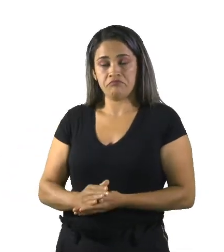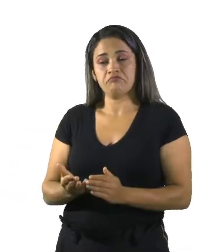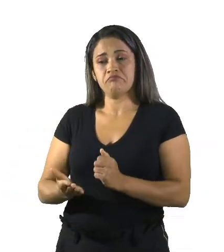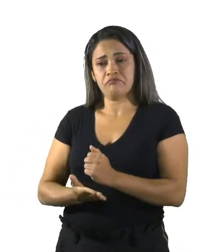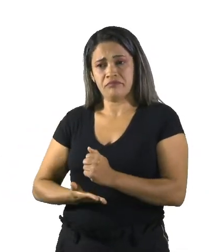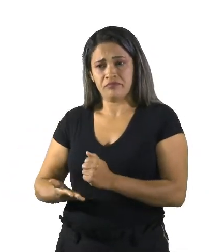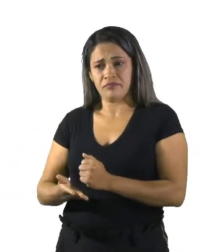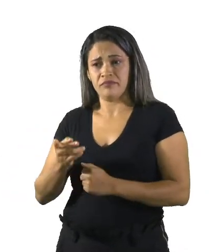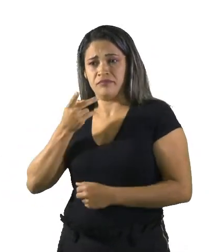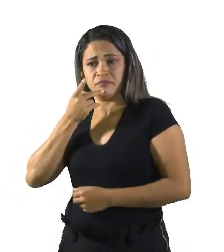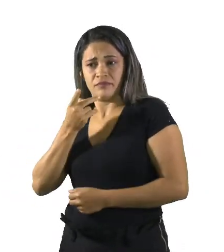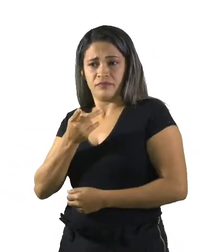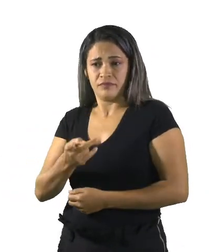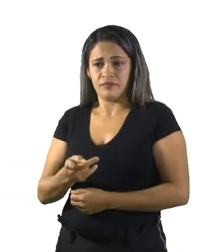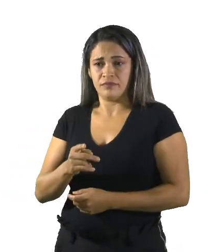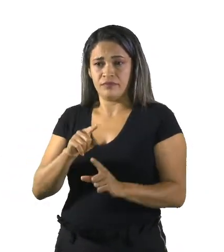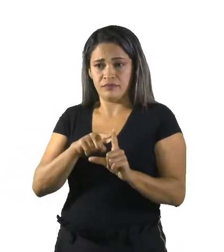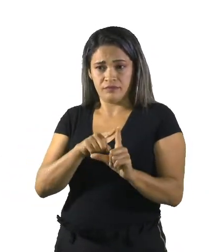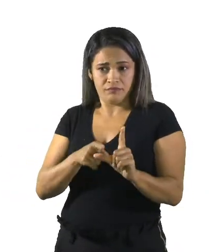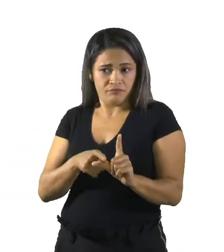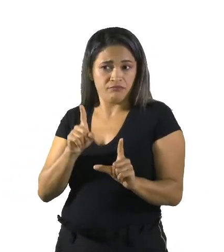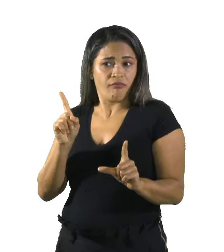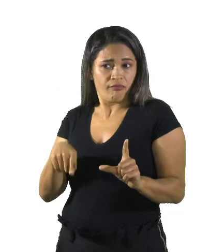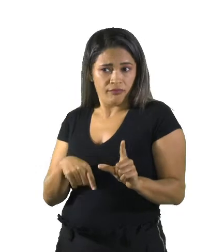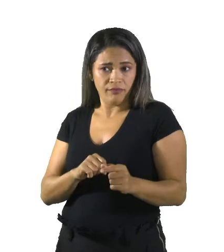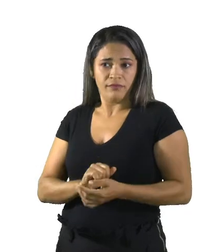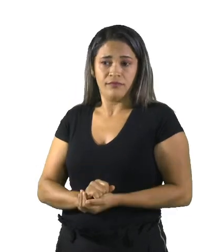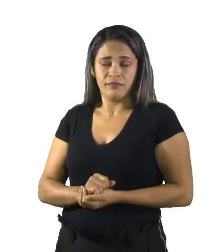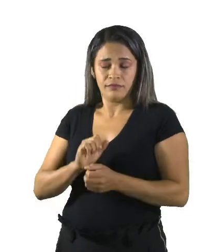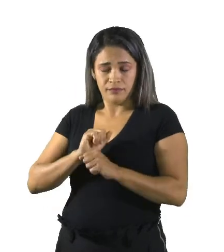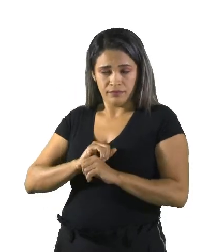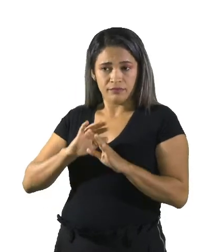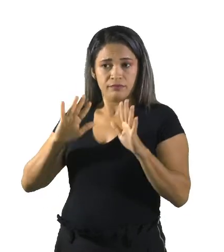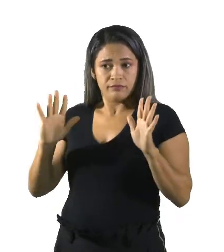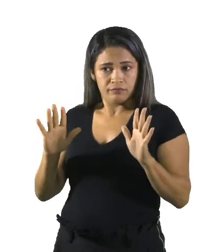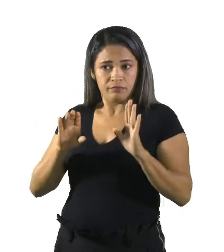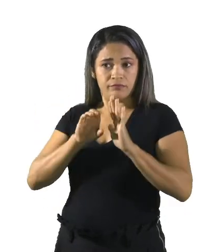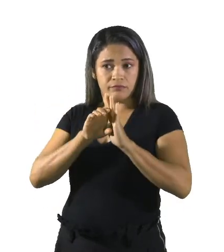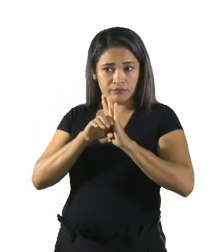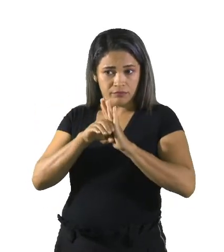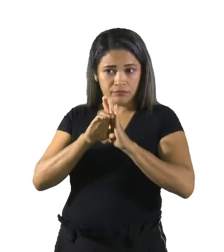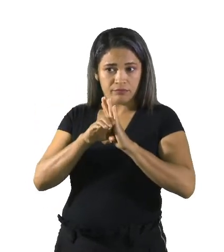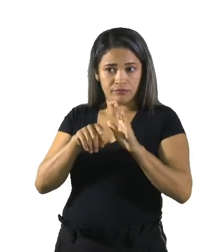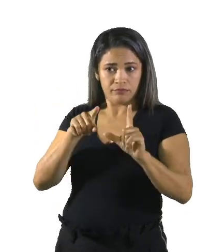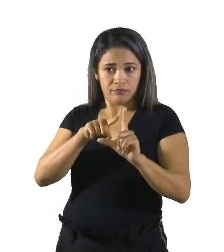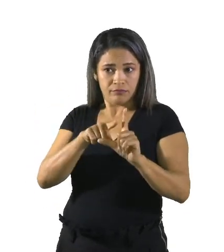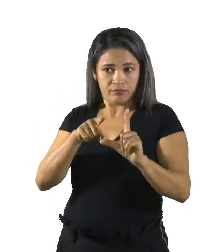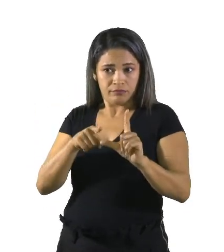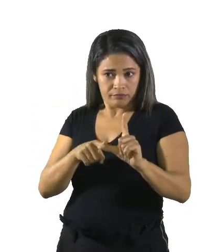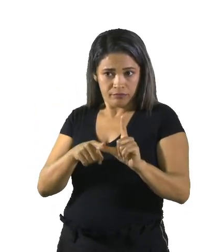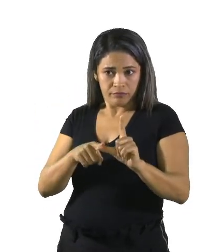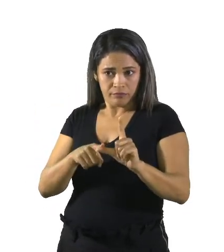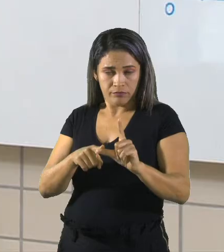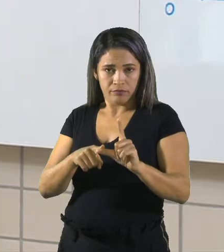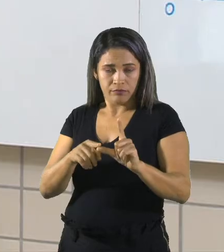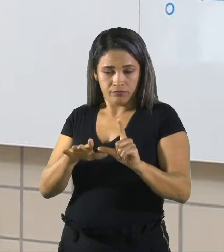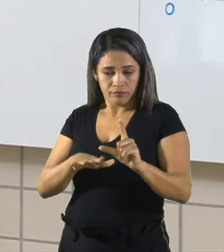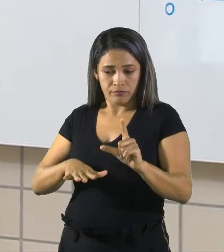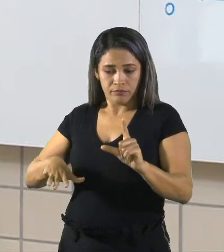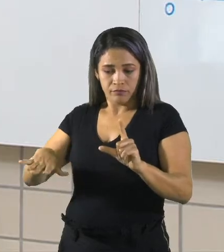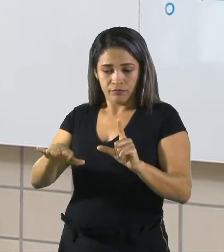nós falamos em ângulo, é isso. Espero que vocês compreendam esse conceito de ângulo como sendo uma